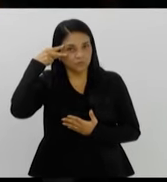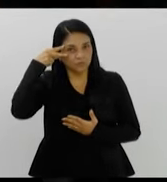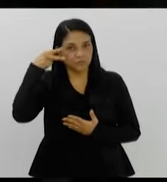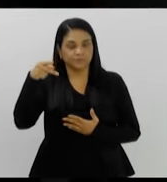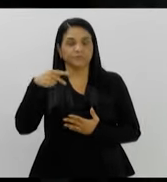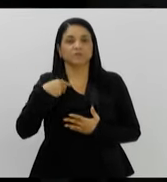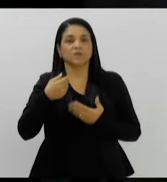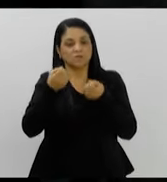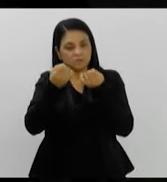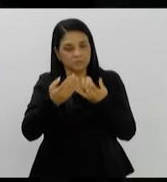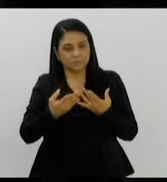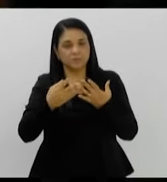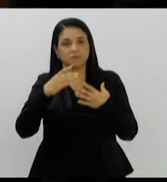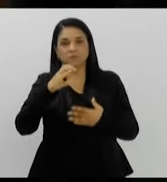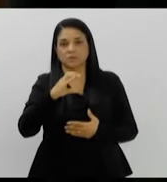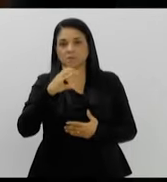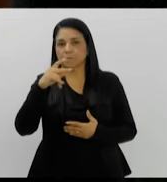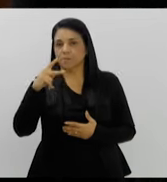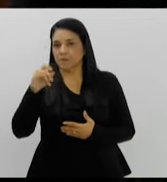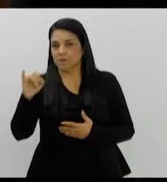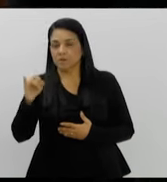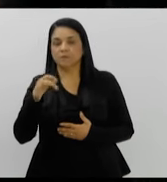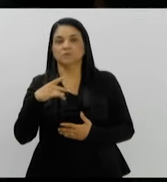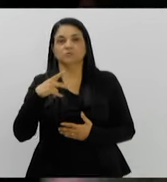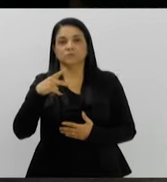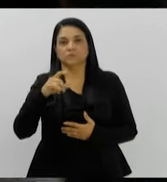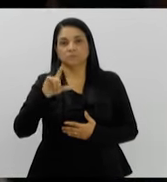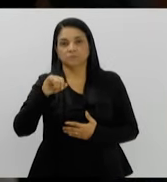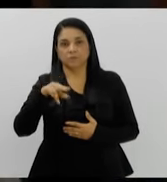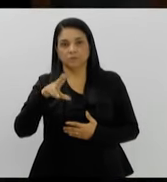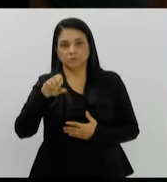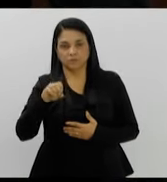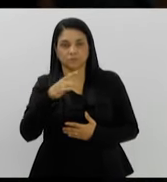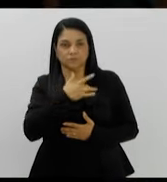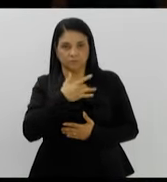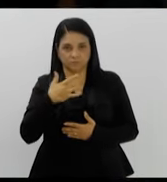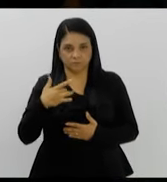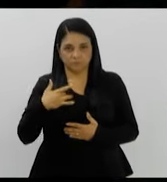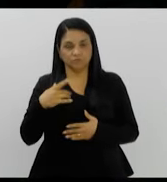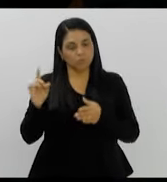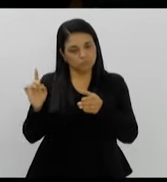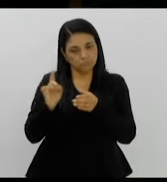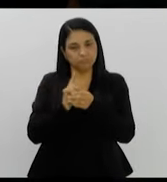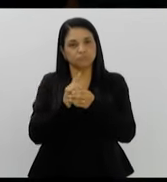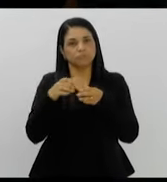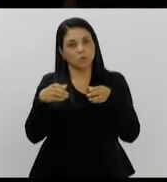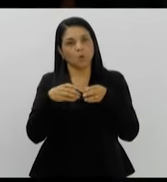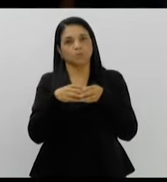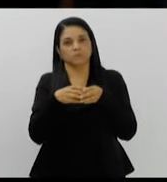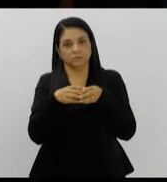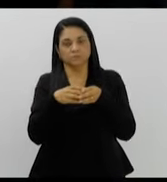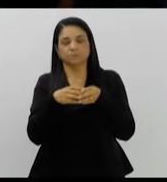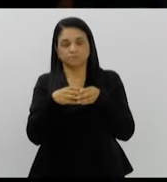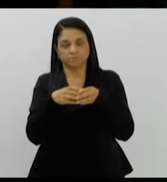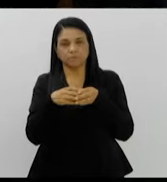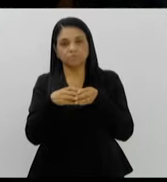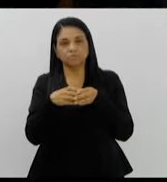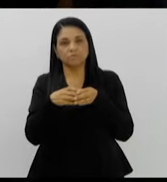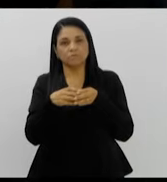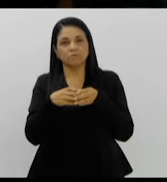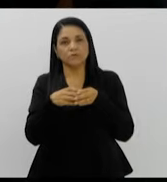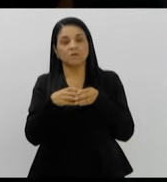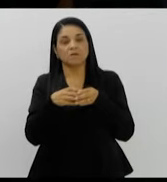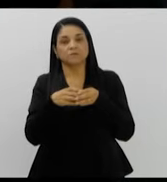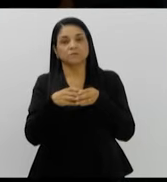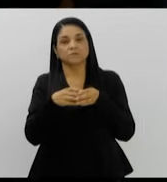CPI dos planos de saúde a qual eu também faço parte e aqui quero dizer que a gente ordem